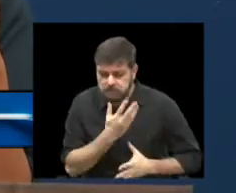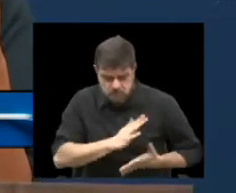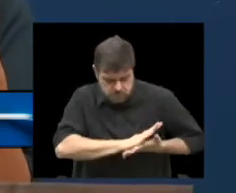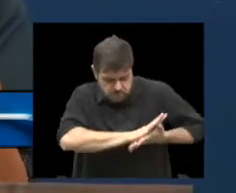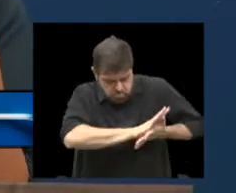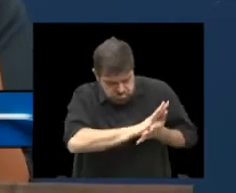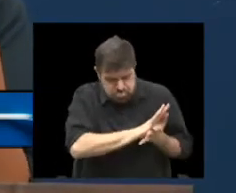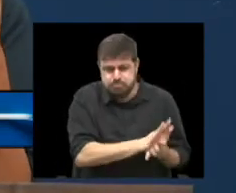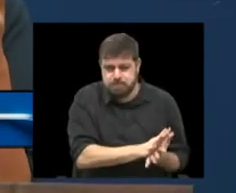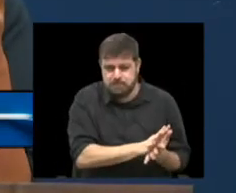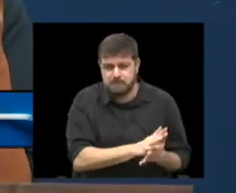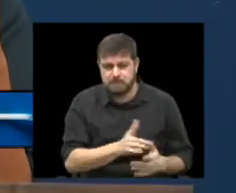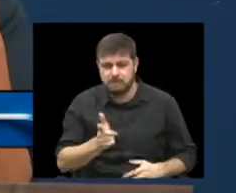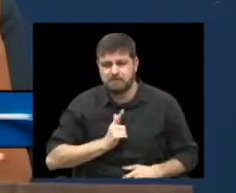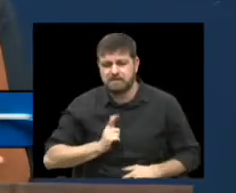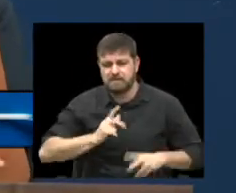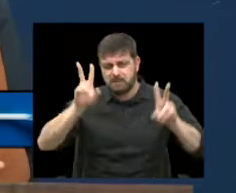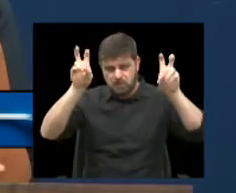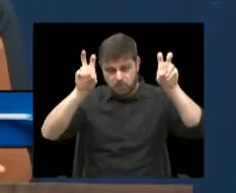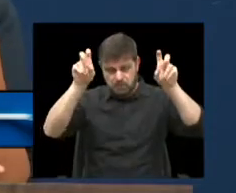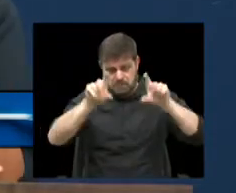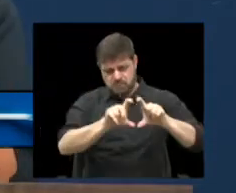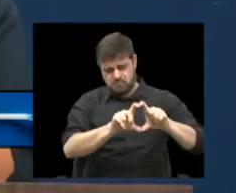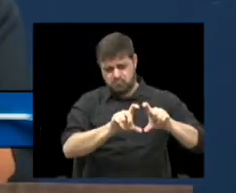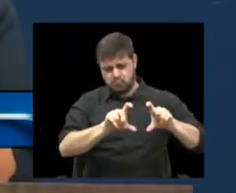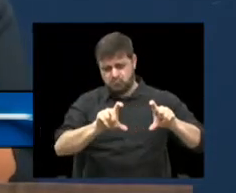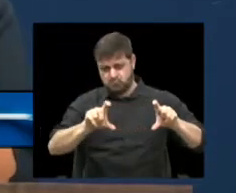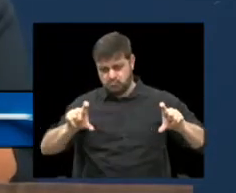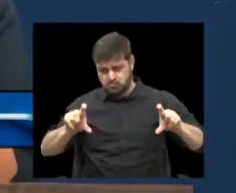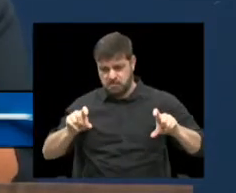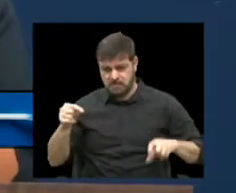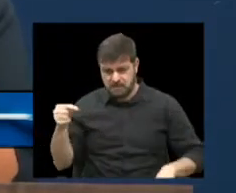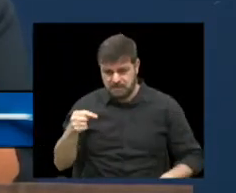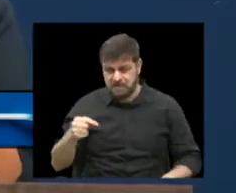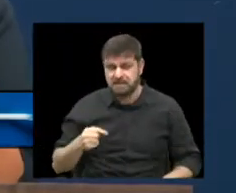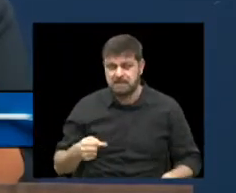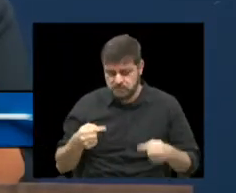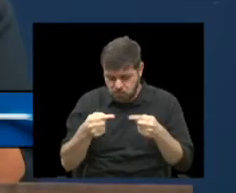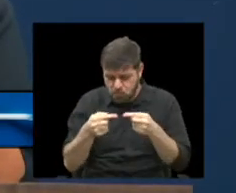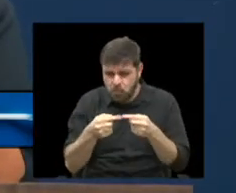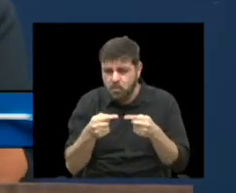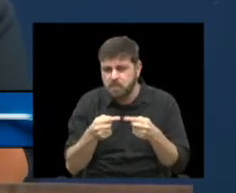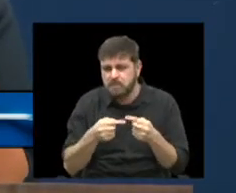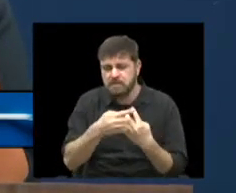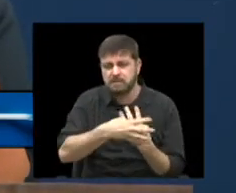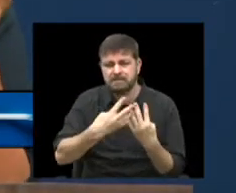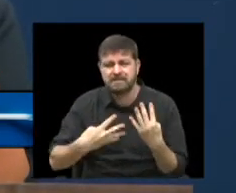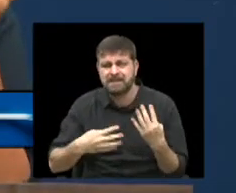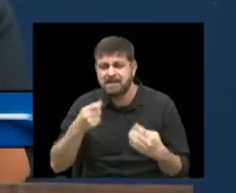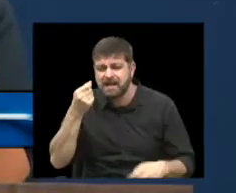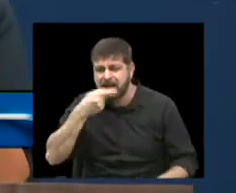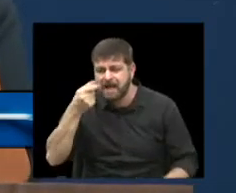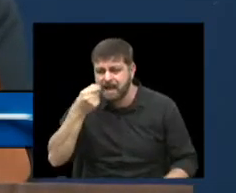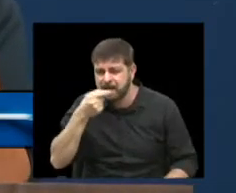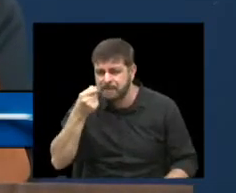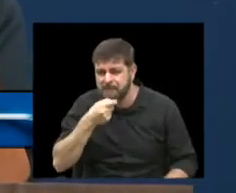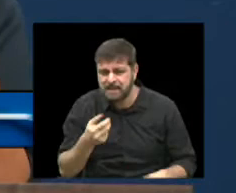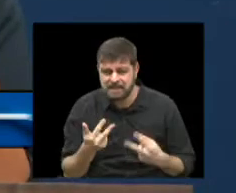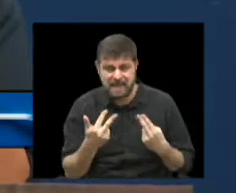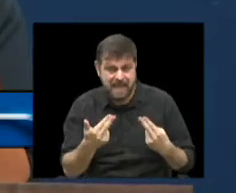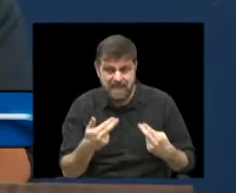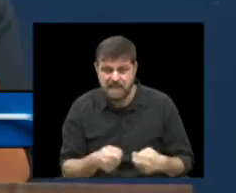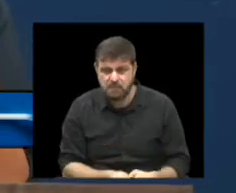crimes. Tem até um lema que o movimento gosta de falar, que a piada mata tanto quanto a